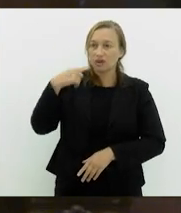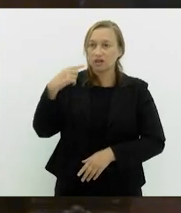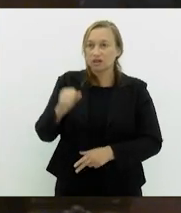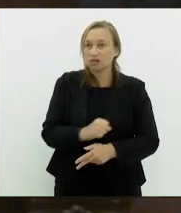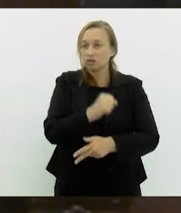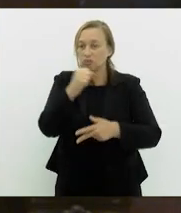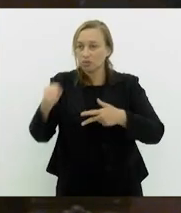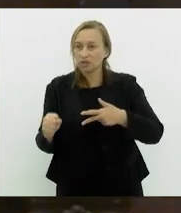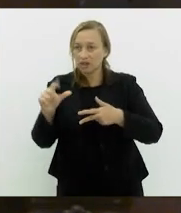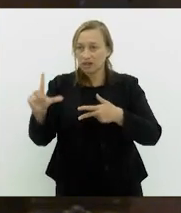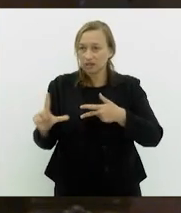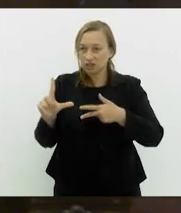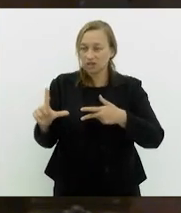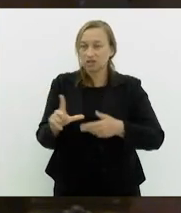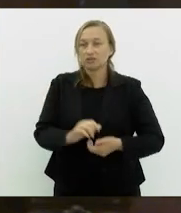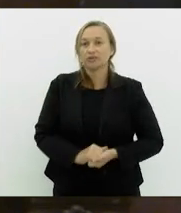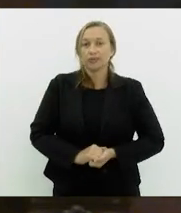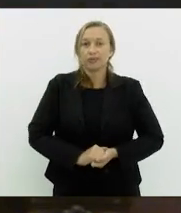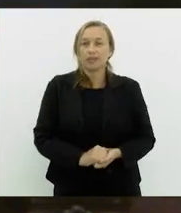Legislativo.